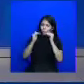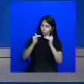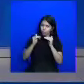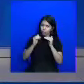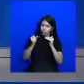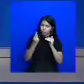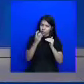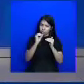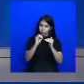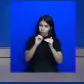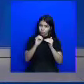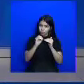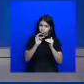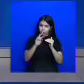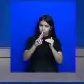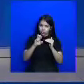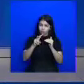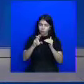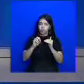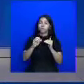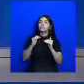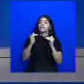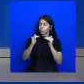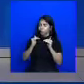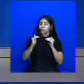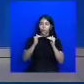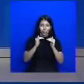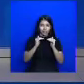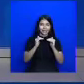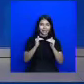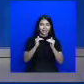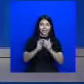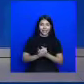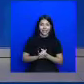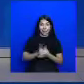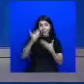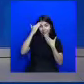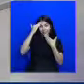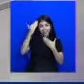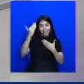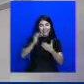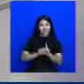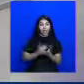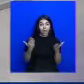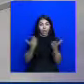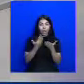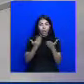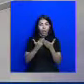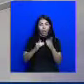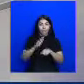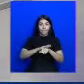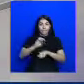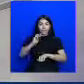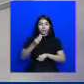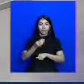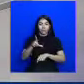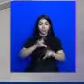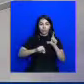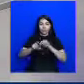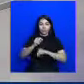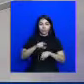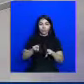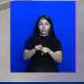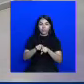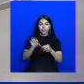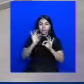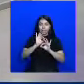as dezenas e os trevos sorteados? Sim, confirmo. Sim, confirmo. Muito obrigada. Essa foi a Mais Milionária, sorteio realizado